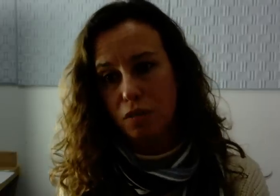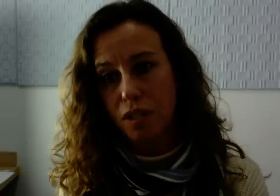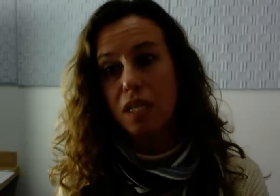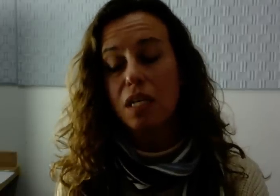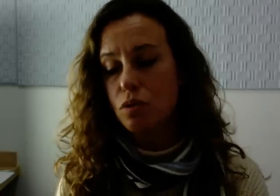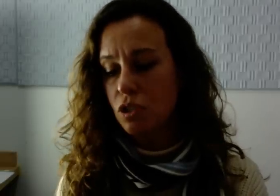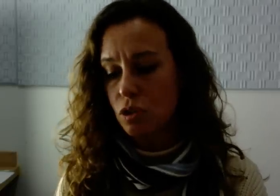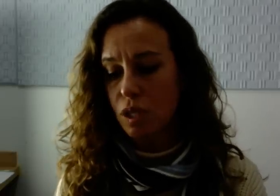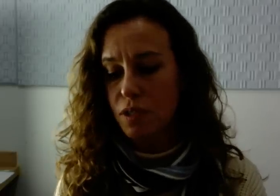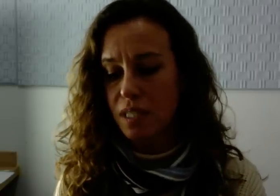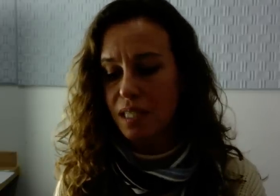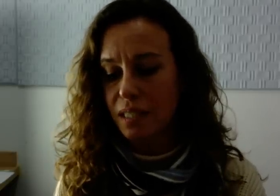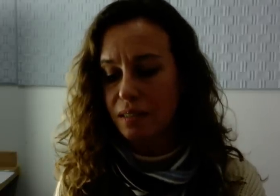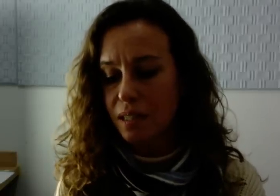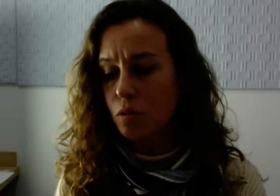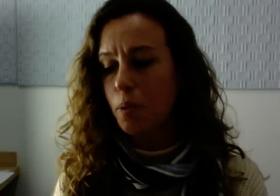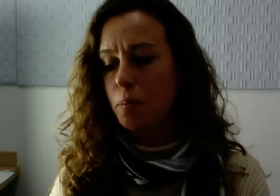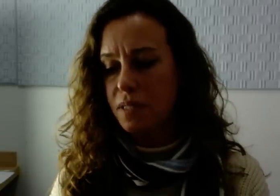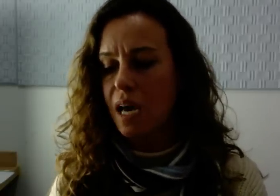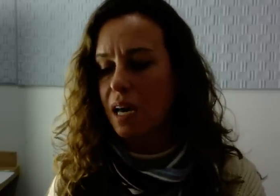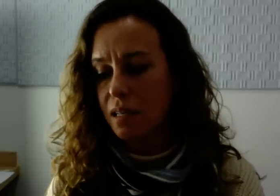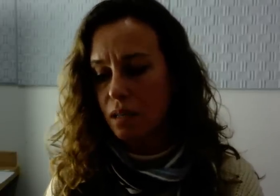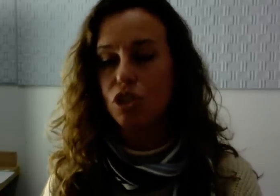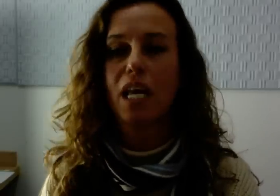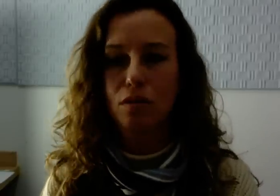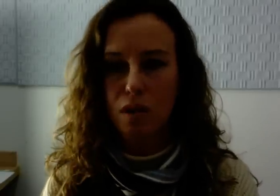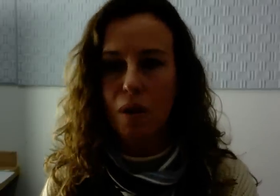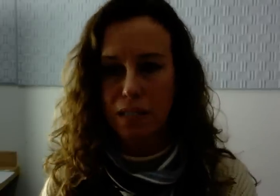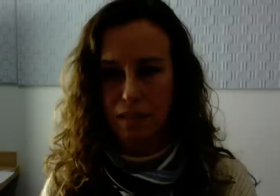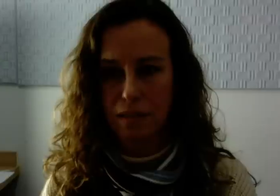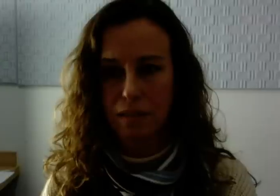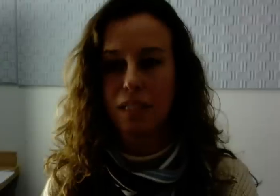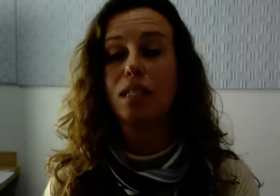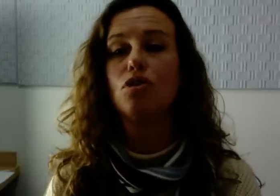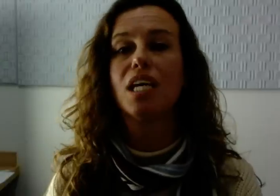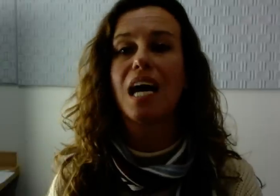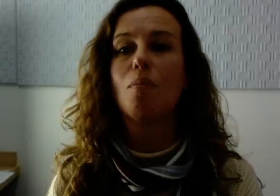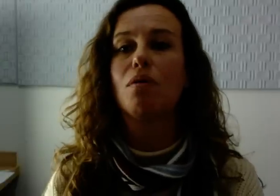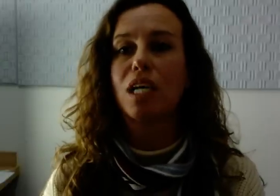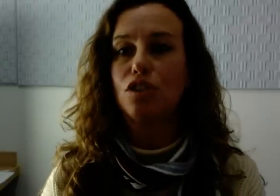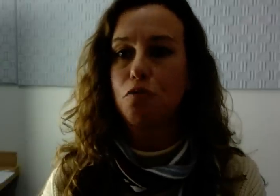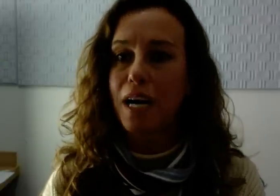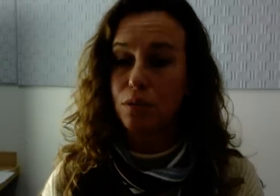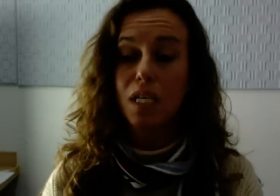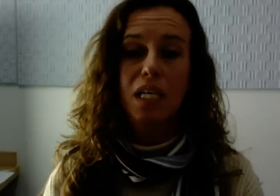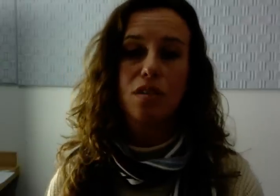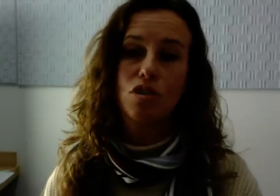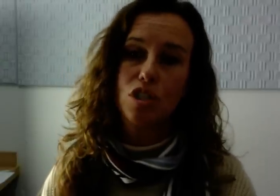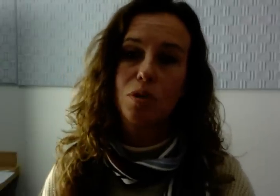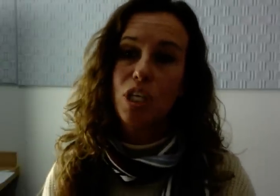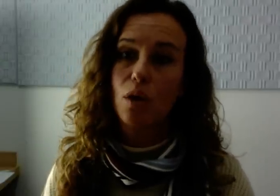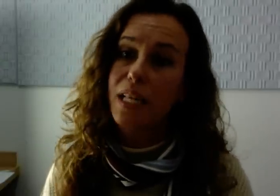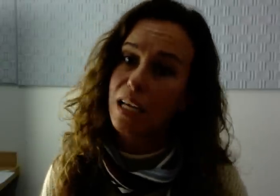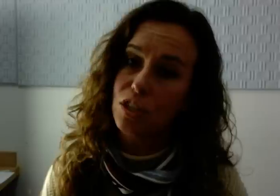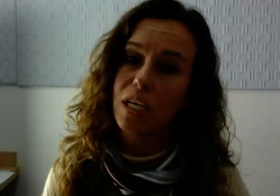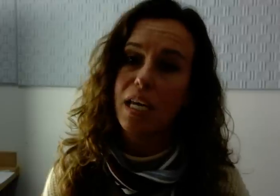positiva no sentido que você está tentando propiciar direitos iguais tentando chegar a uma igualdade de fato e isso a